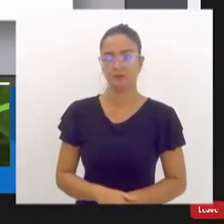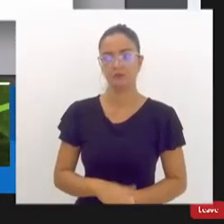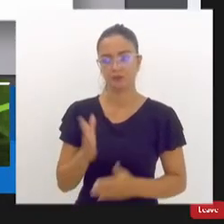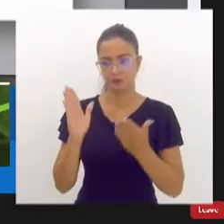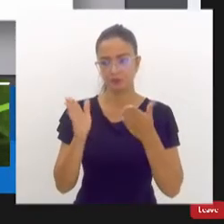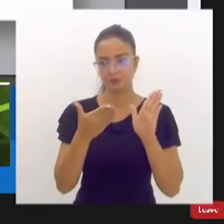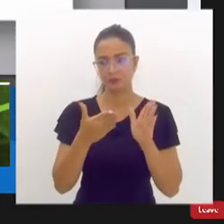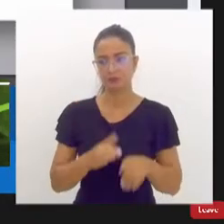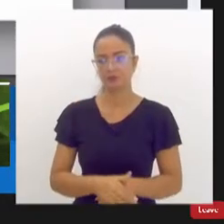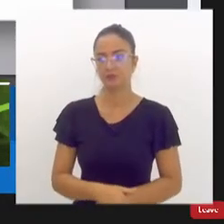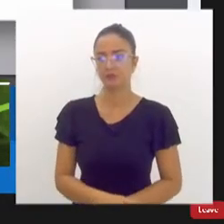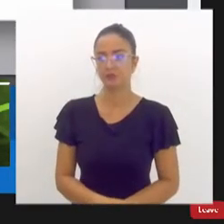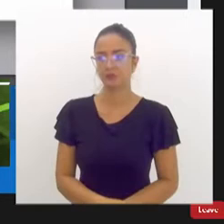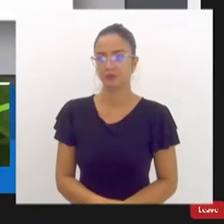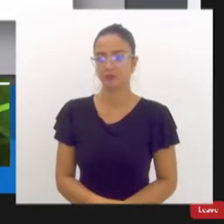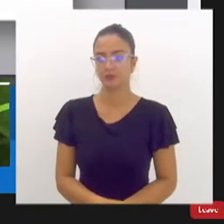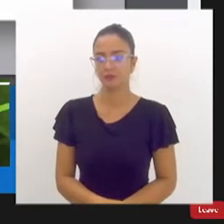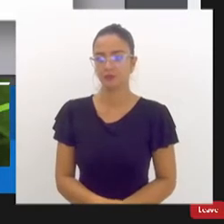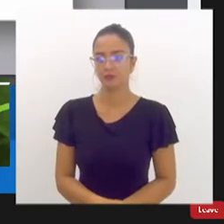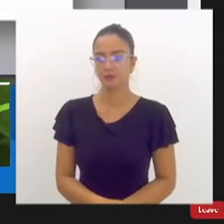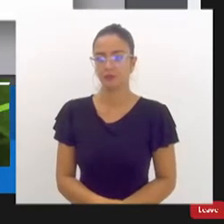por gentileza.